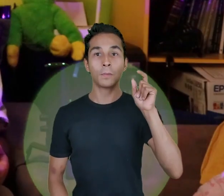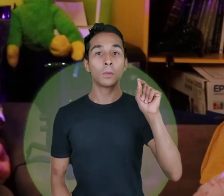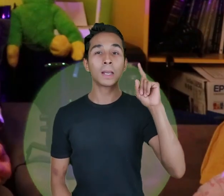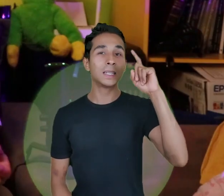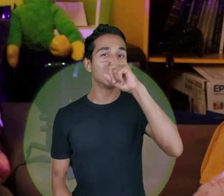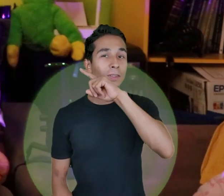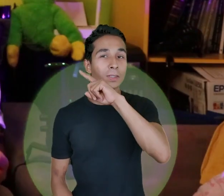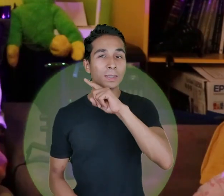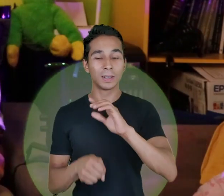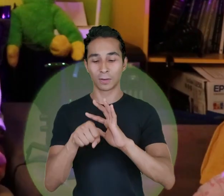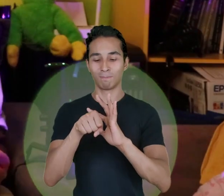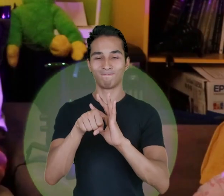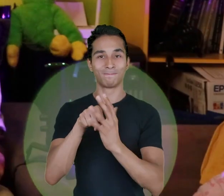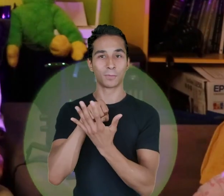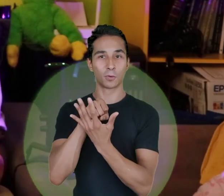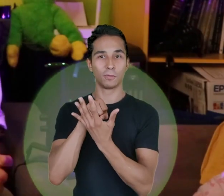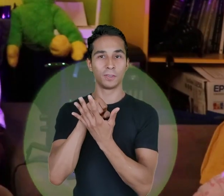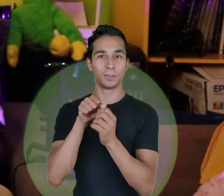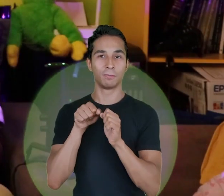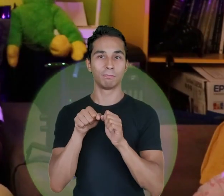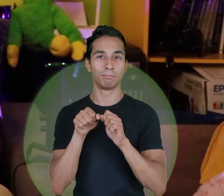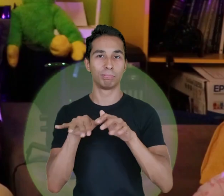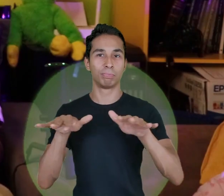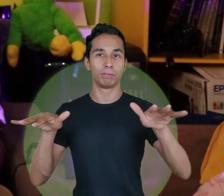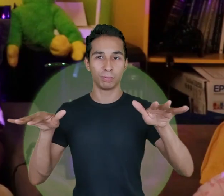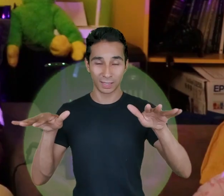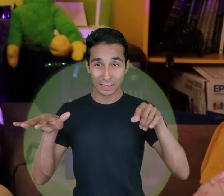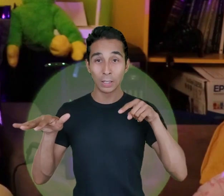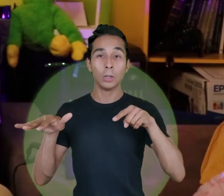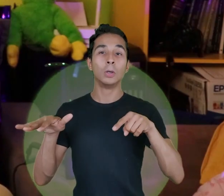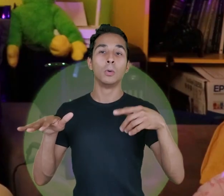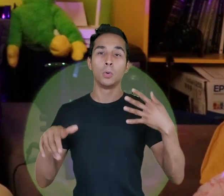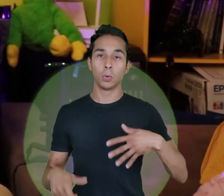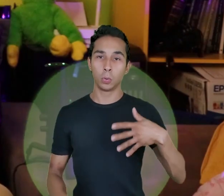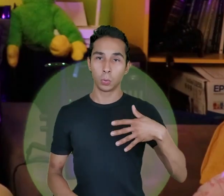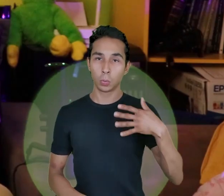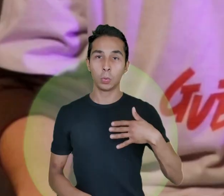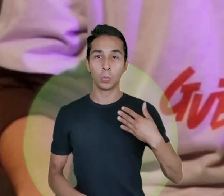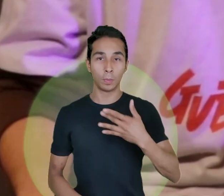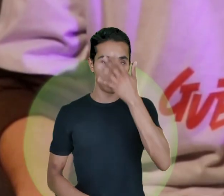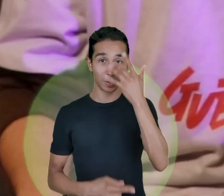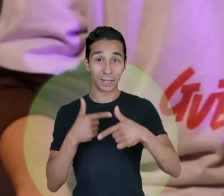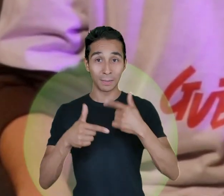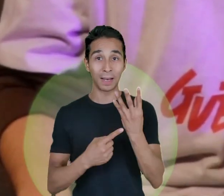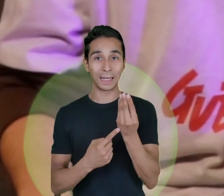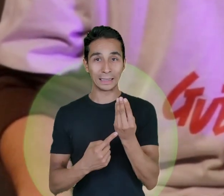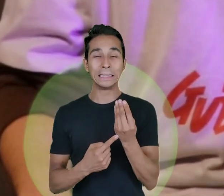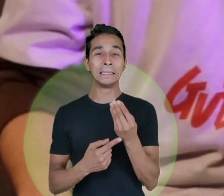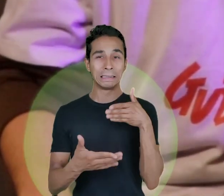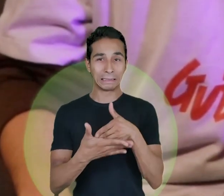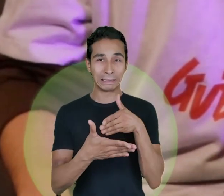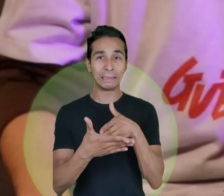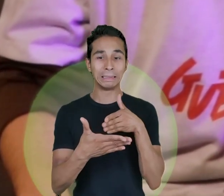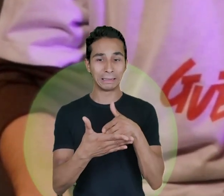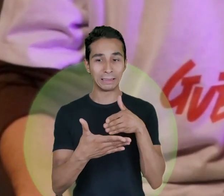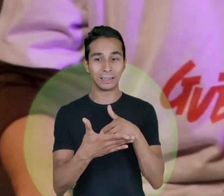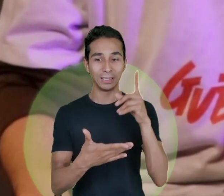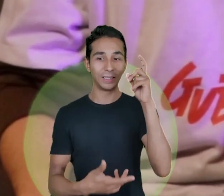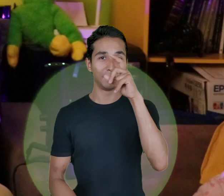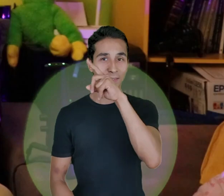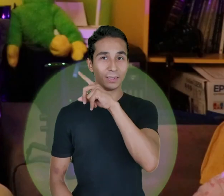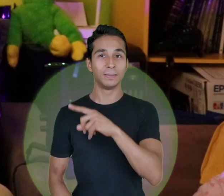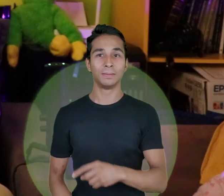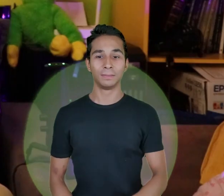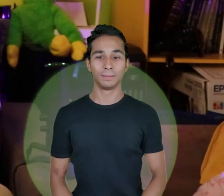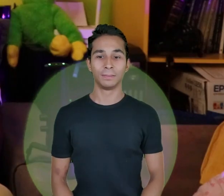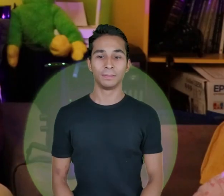foi a pandemia da Covid-19, que complicou muito a vida de qualquer artista que seja. Porque assim,